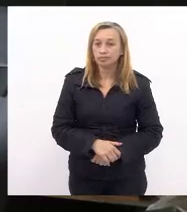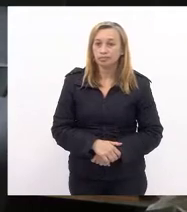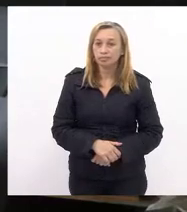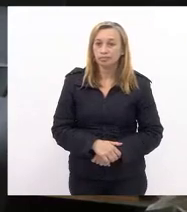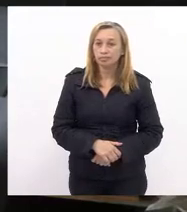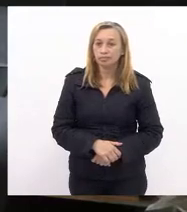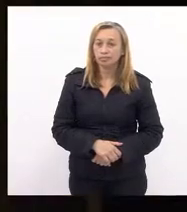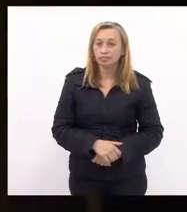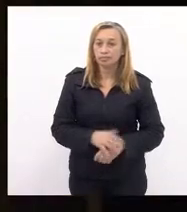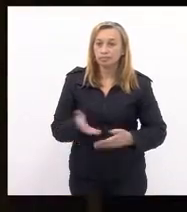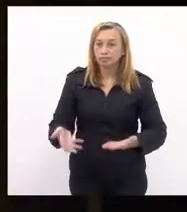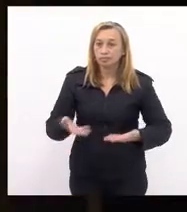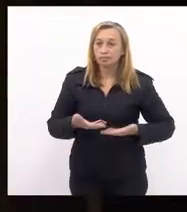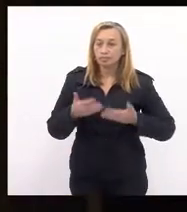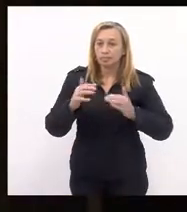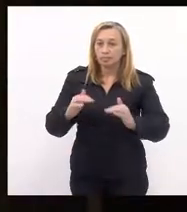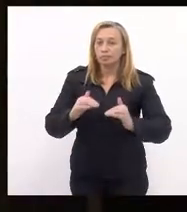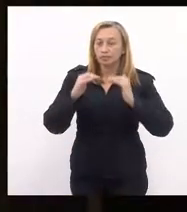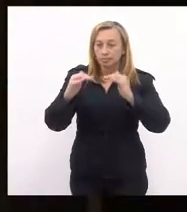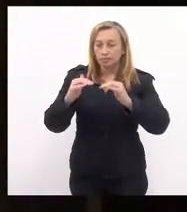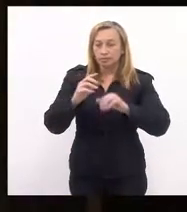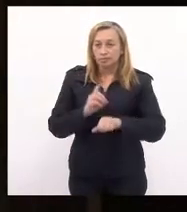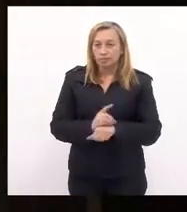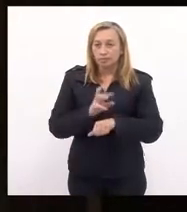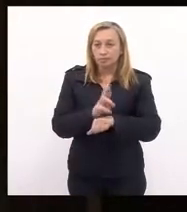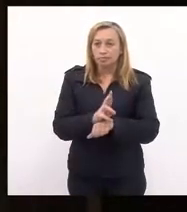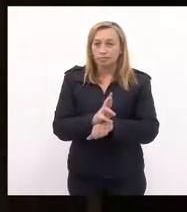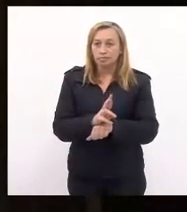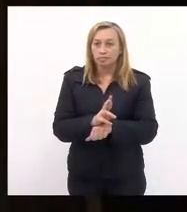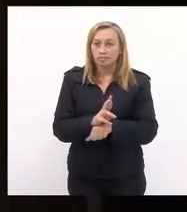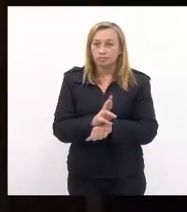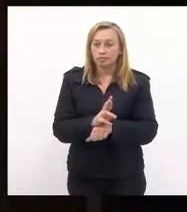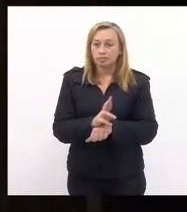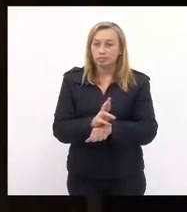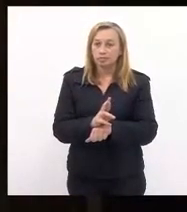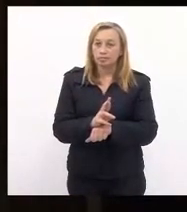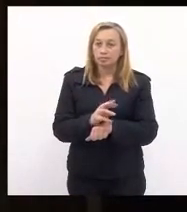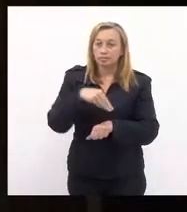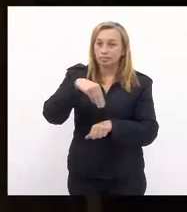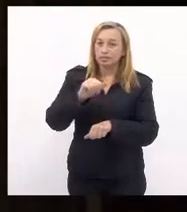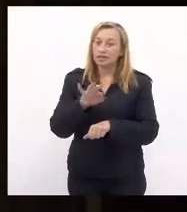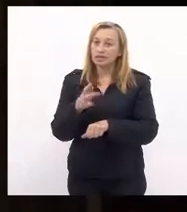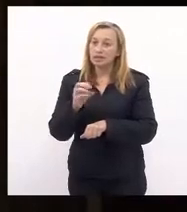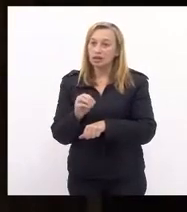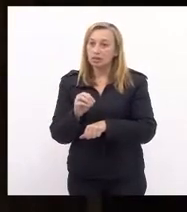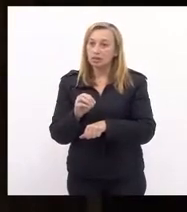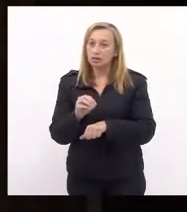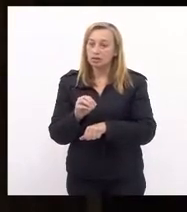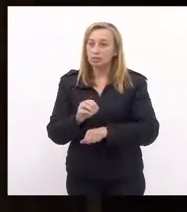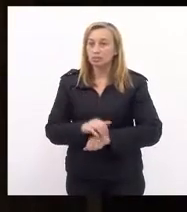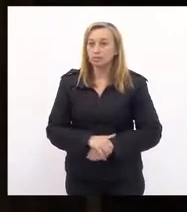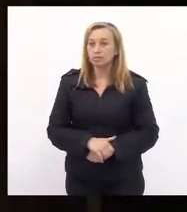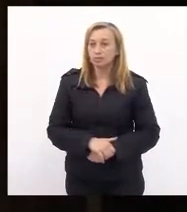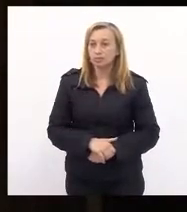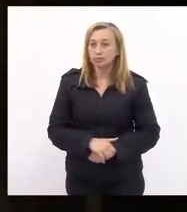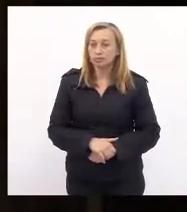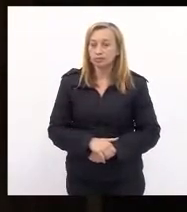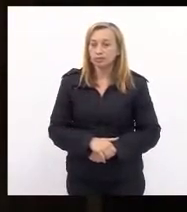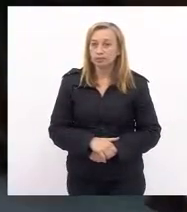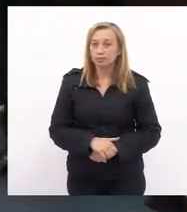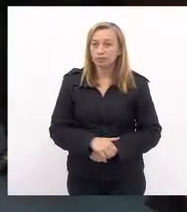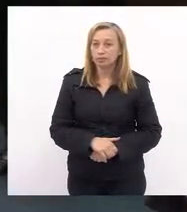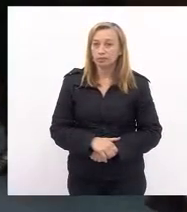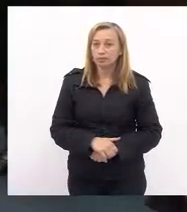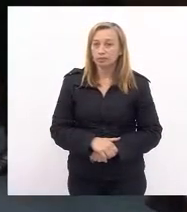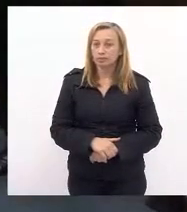Tenho a honra de chamar o excelentíssimo doutor Marcelo Luque Bezerra.